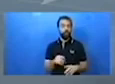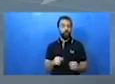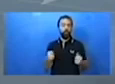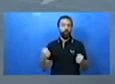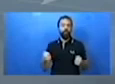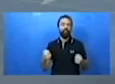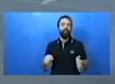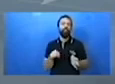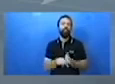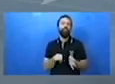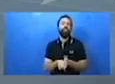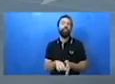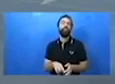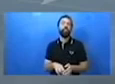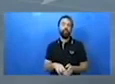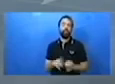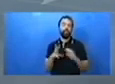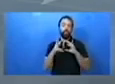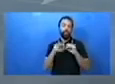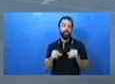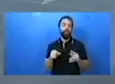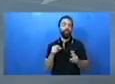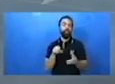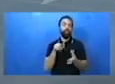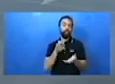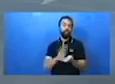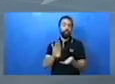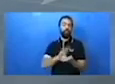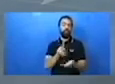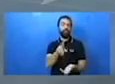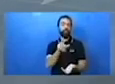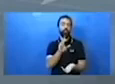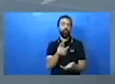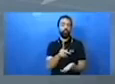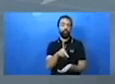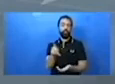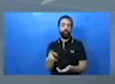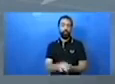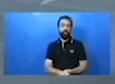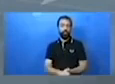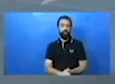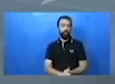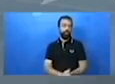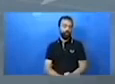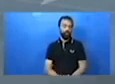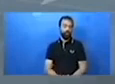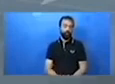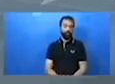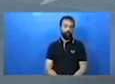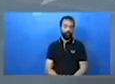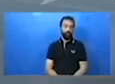ter dúvida e tirá-las. Tirem as dúvidas com os professores, perguntem, não deixem passar sem tirar essas dúvidas,